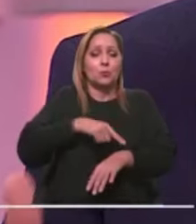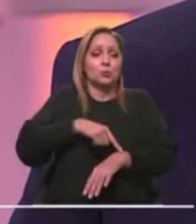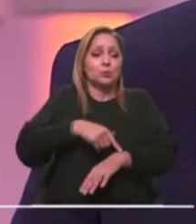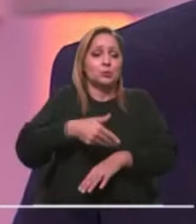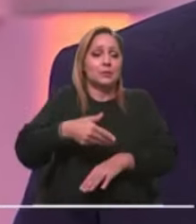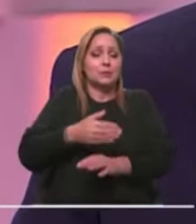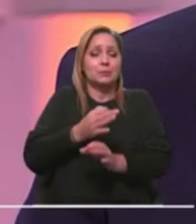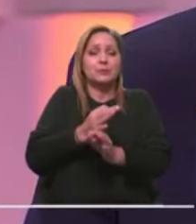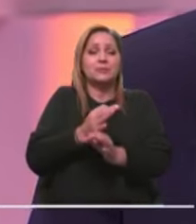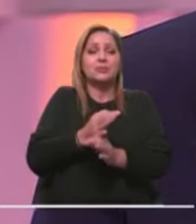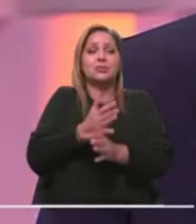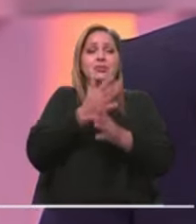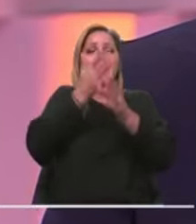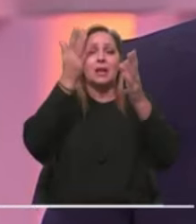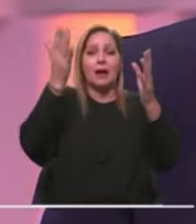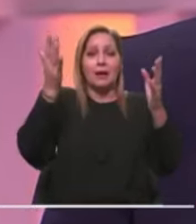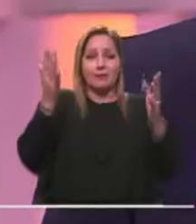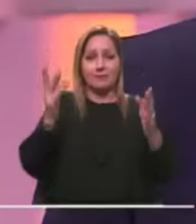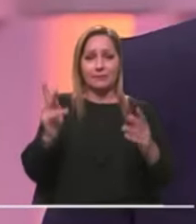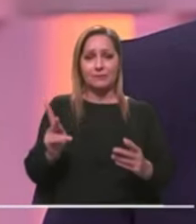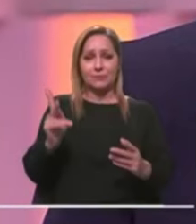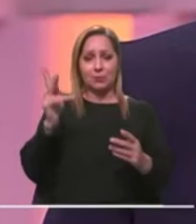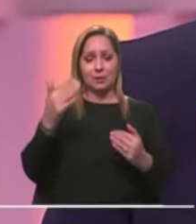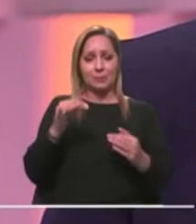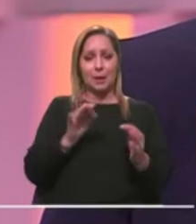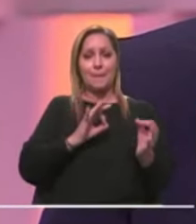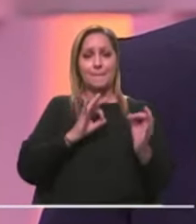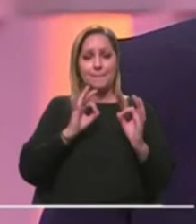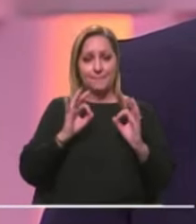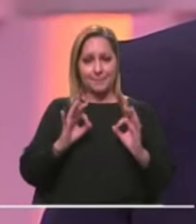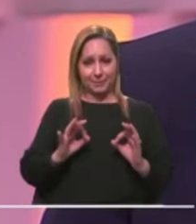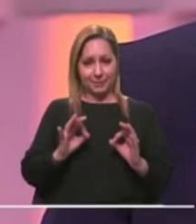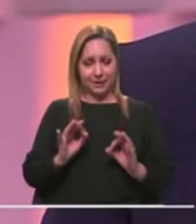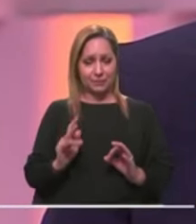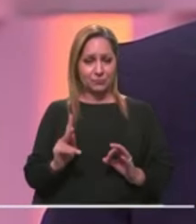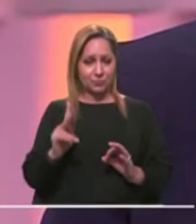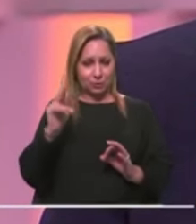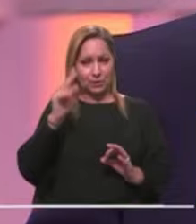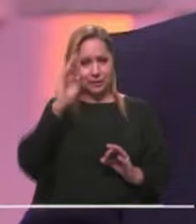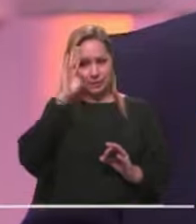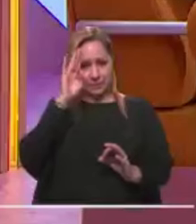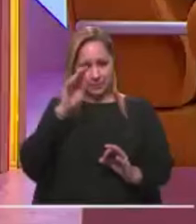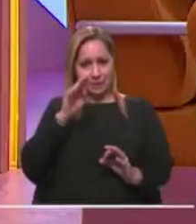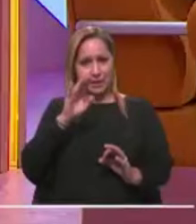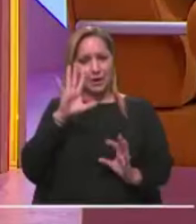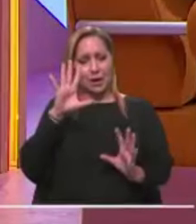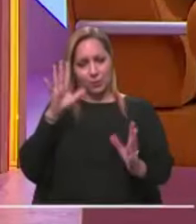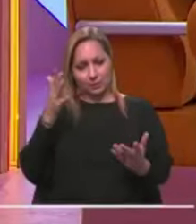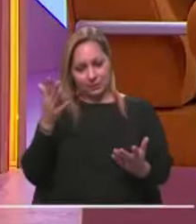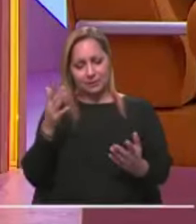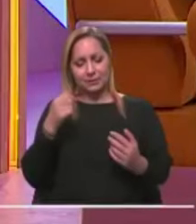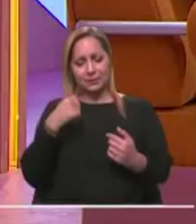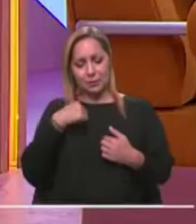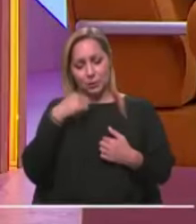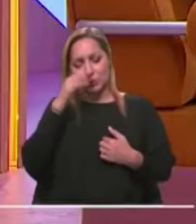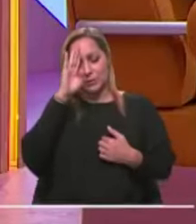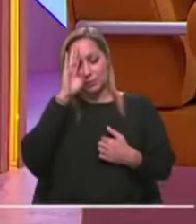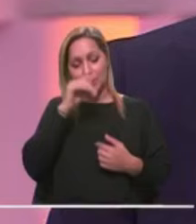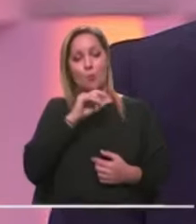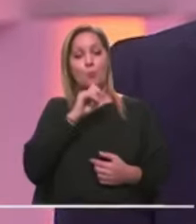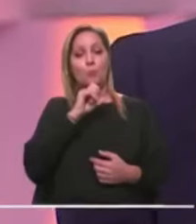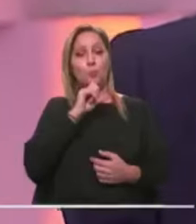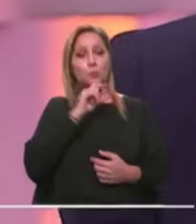celebração da da Vitória mas estava preparado para aquela Vitória ou seja sabia que aquela Vitória a acontecer sabia que com grande probabilidade